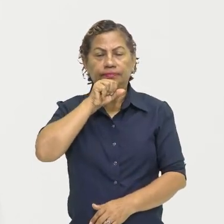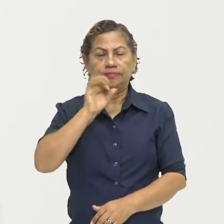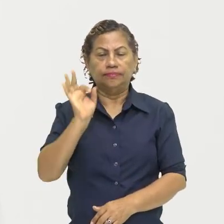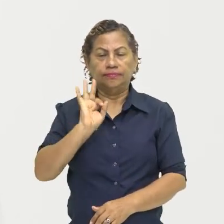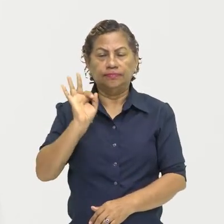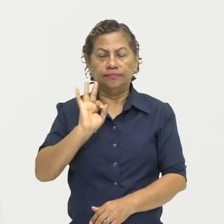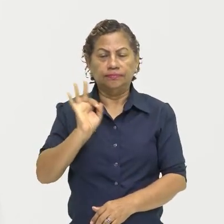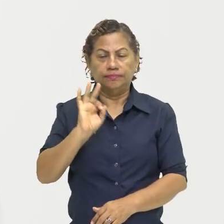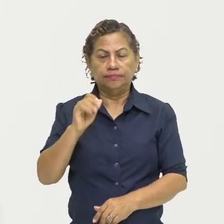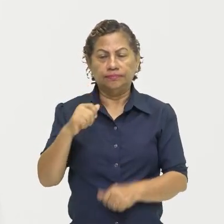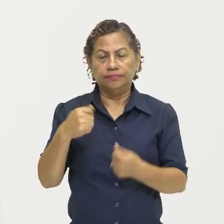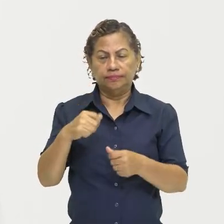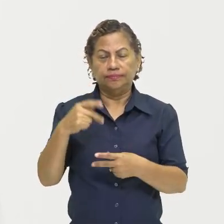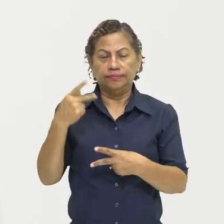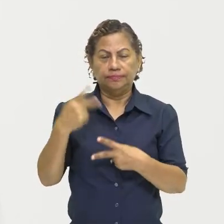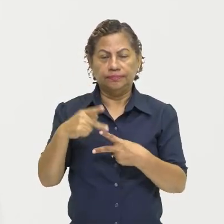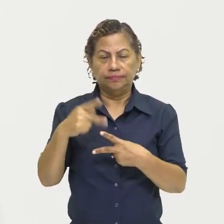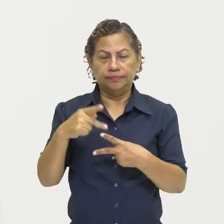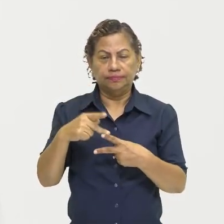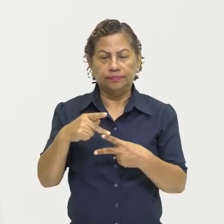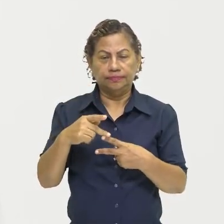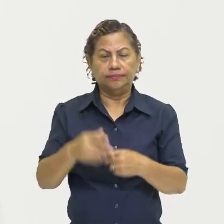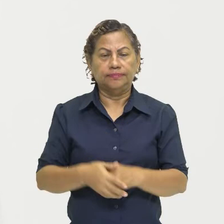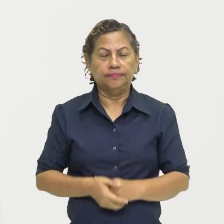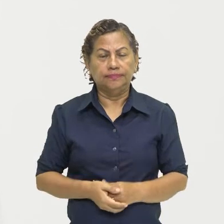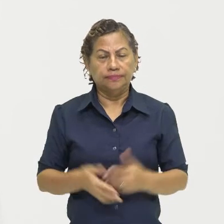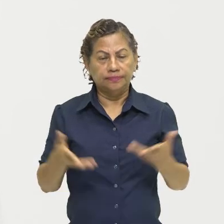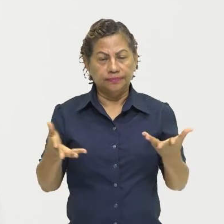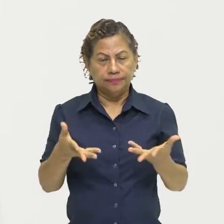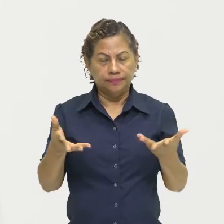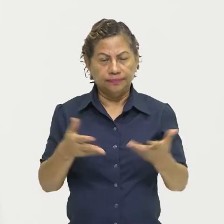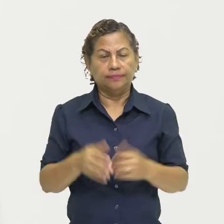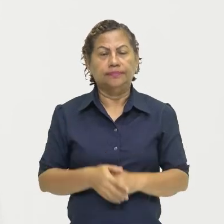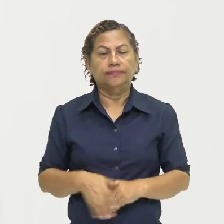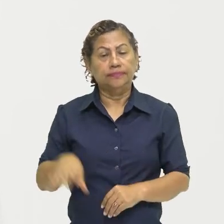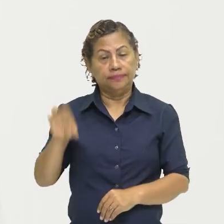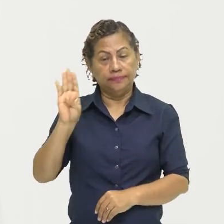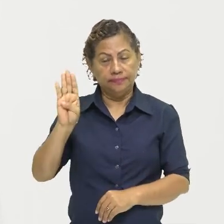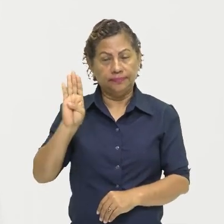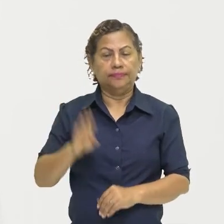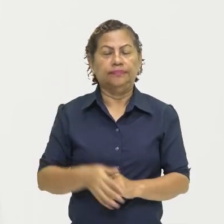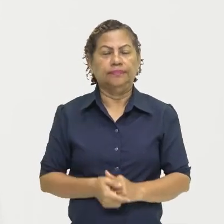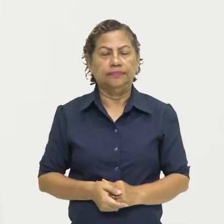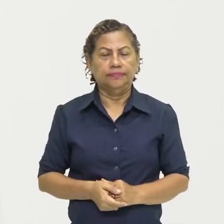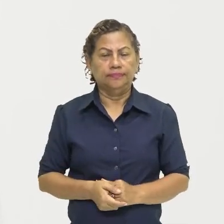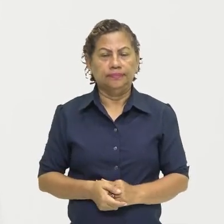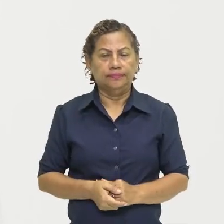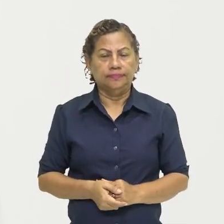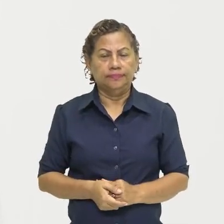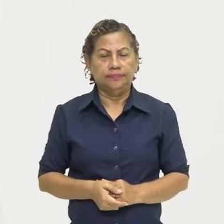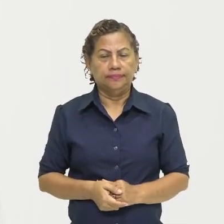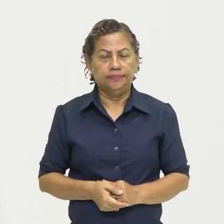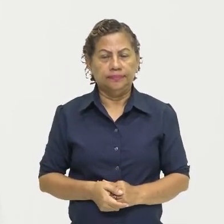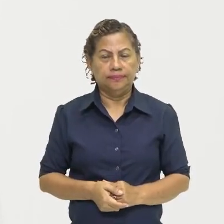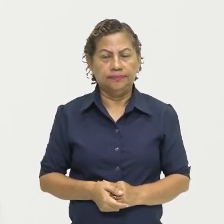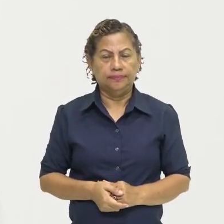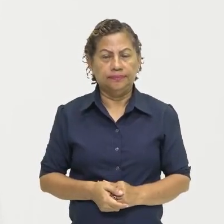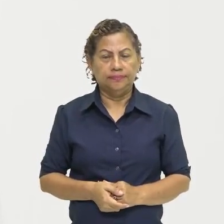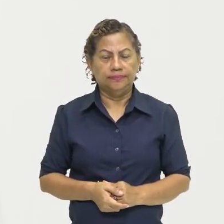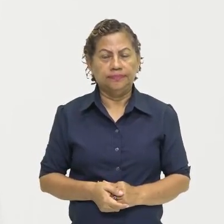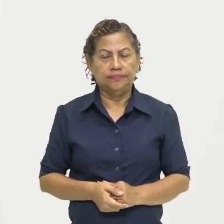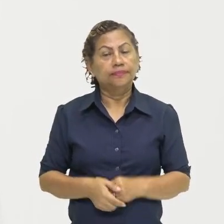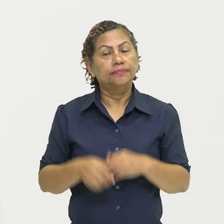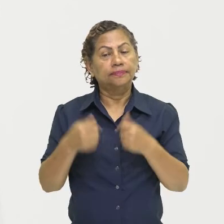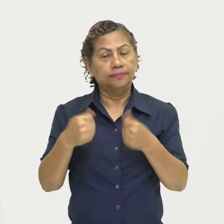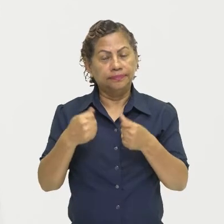preposição. Na letra B, com o sentido de pretender. Pretender exige preposição, ou